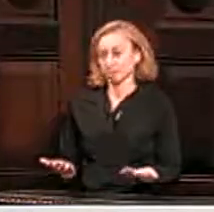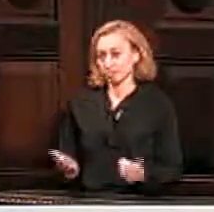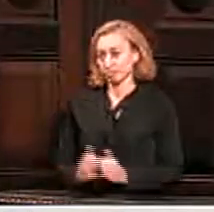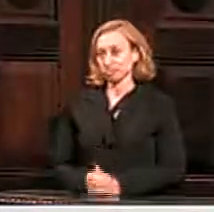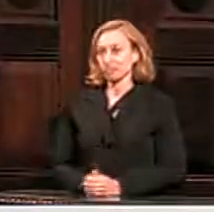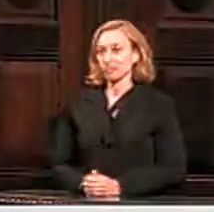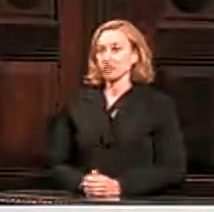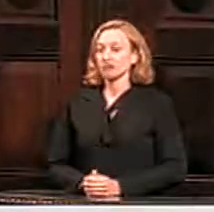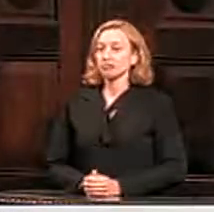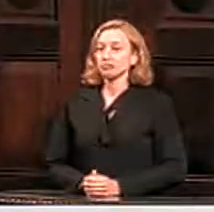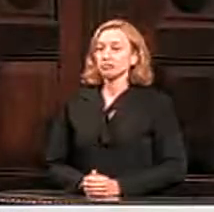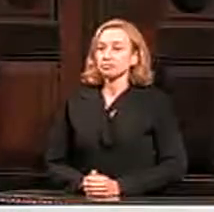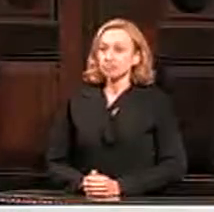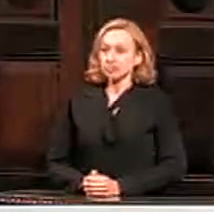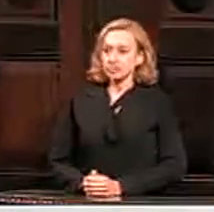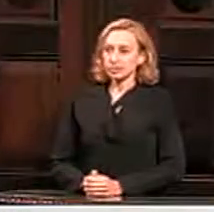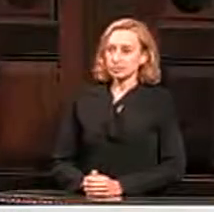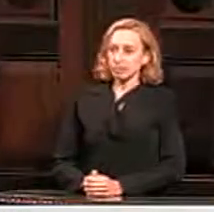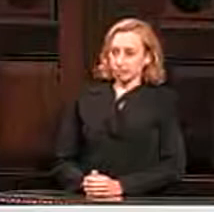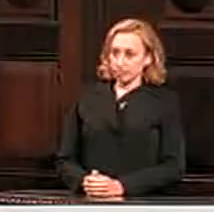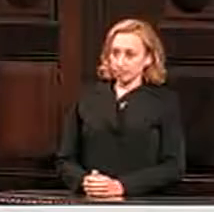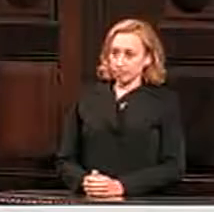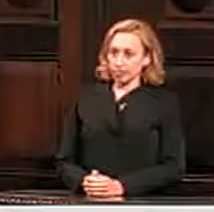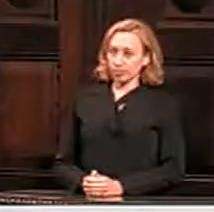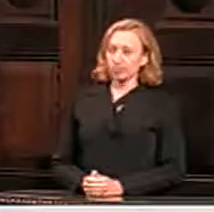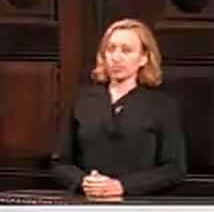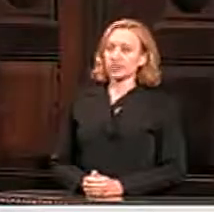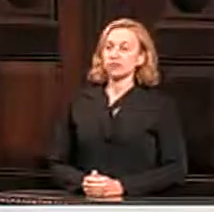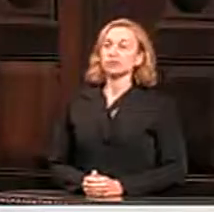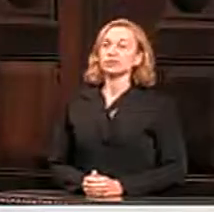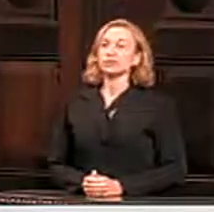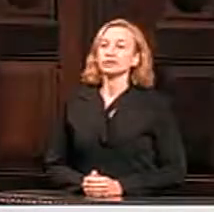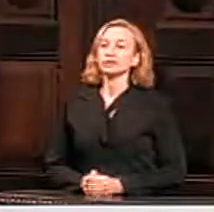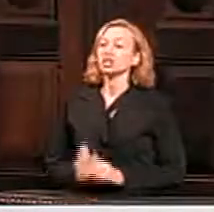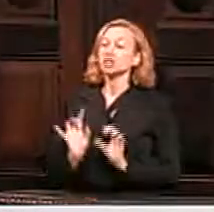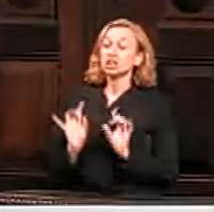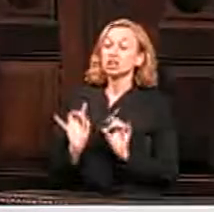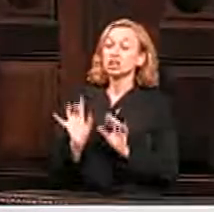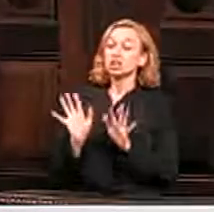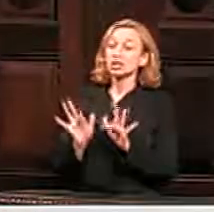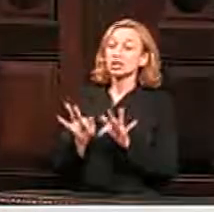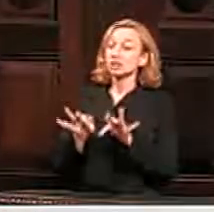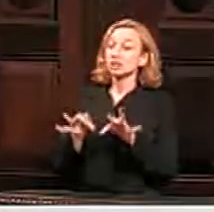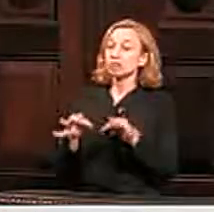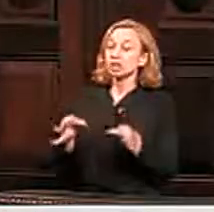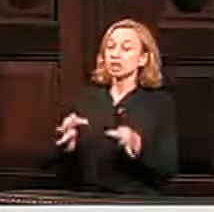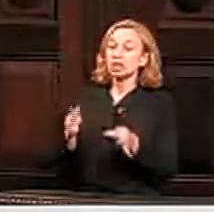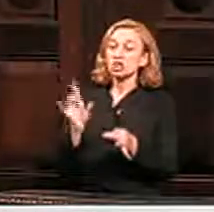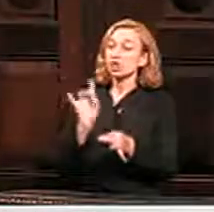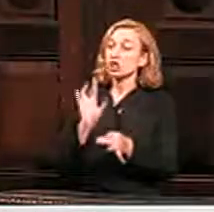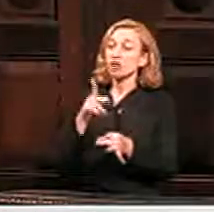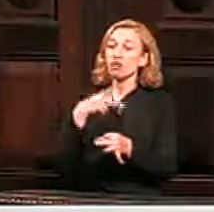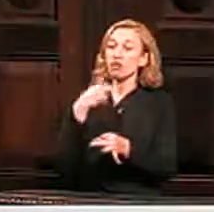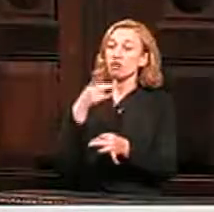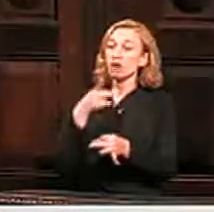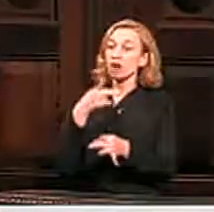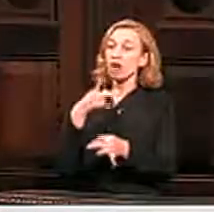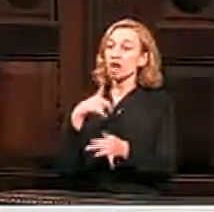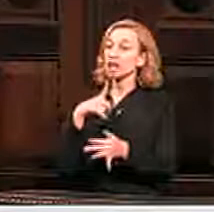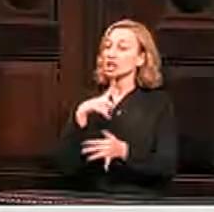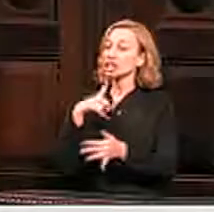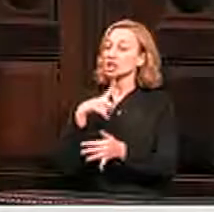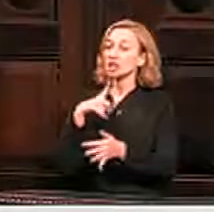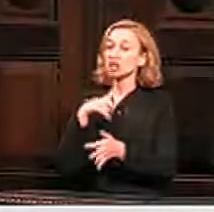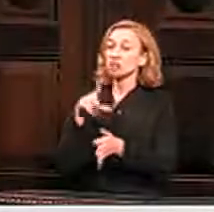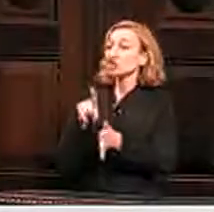adiantando-se na frente de qualquer outro governo do estado, simplesmente dizendo que nós tínhamos que